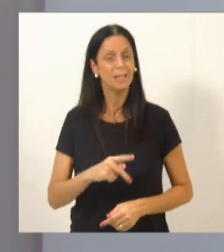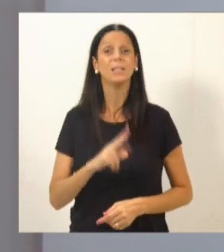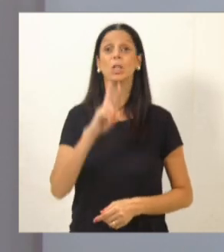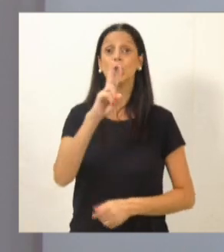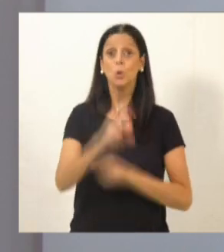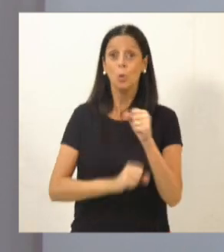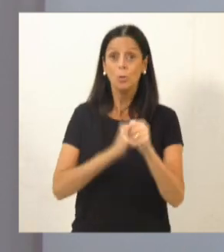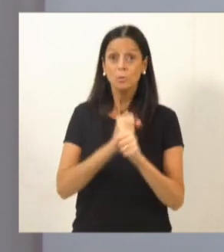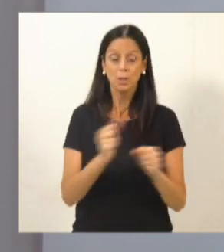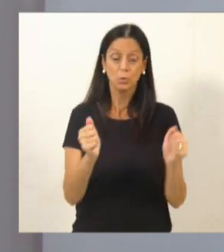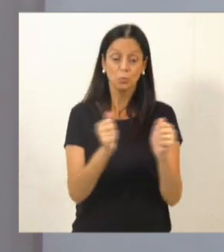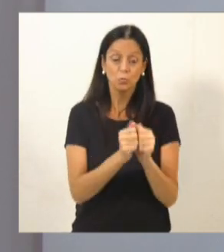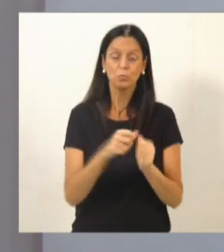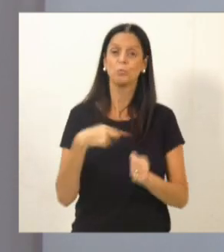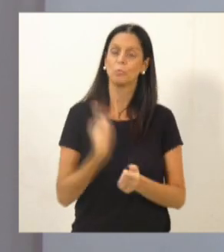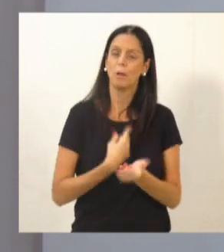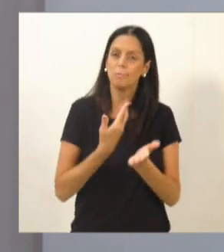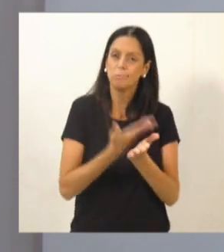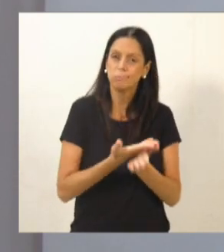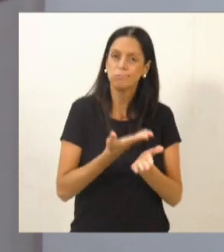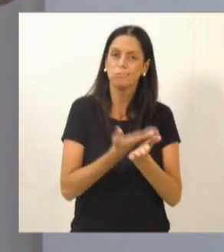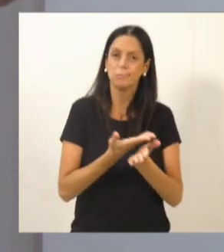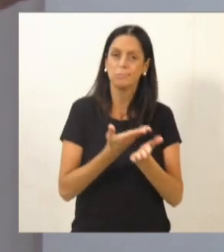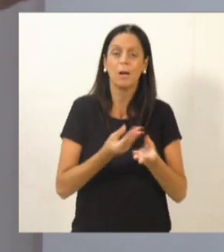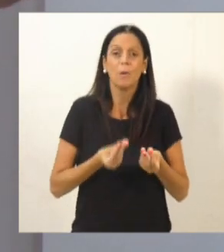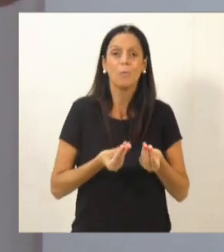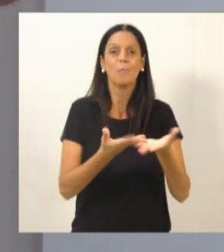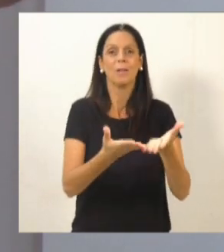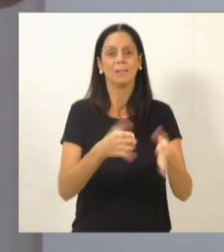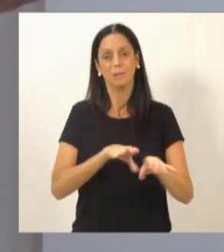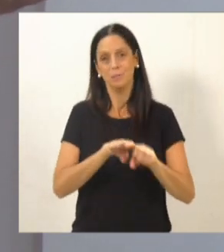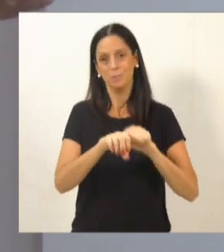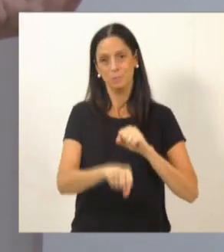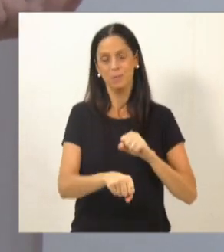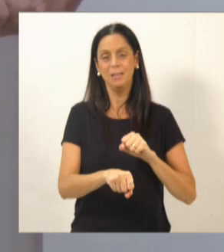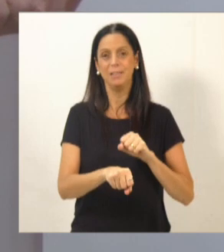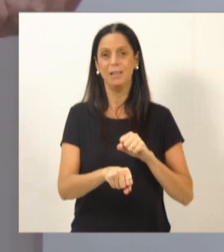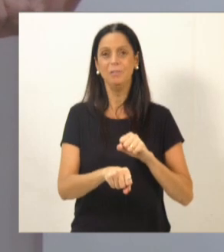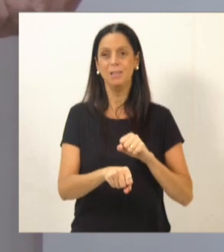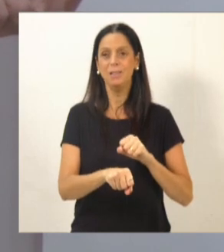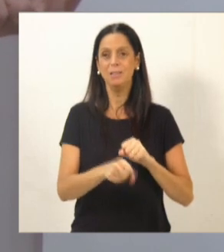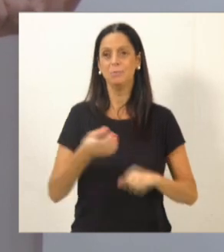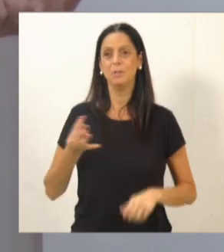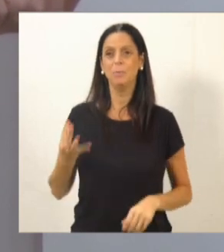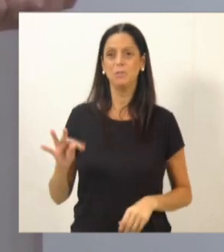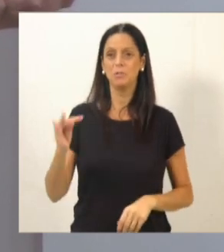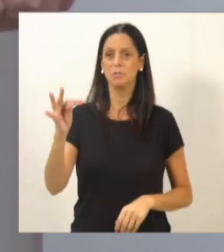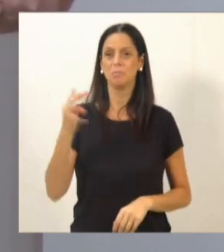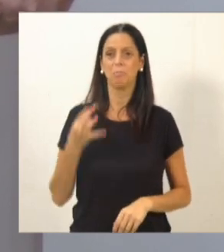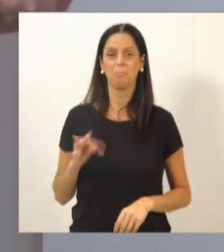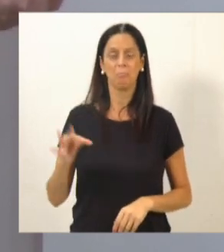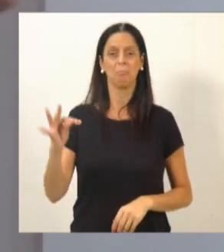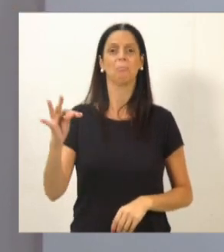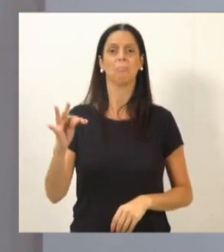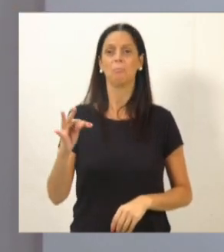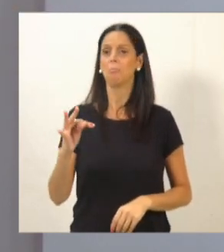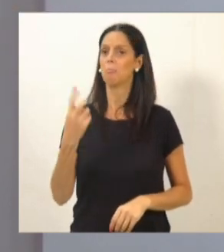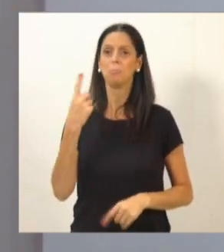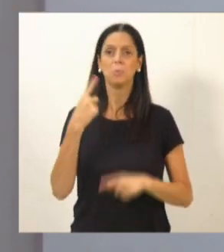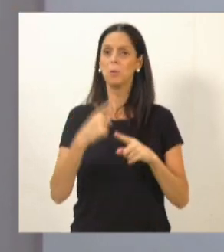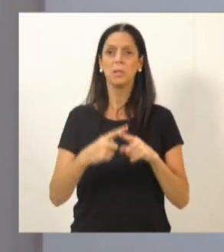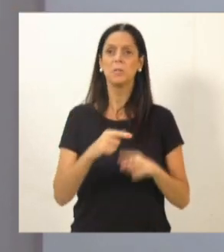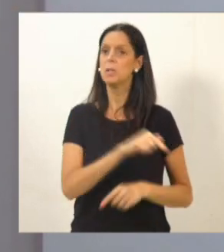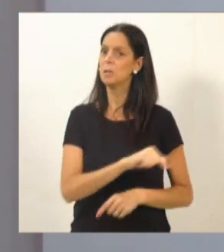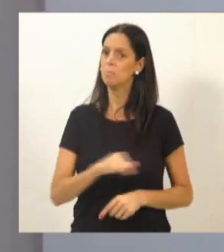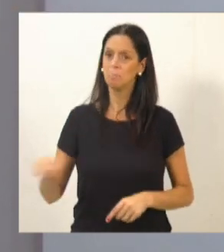conosco estudando. Nós oferecemos a formação teórica uma vez por semana e a